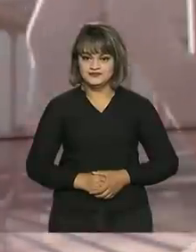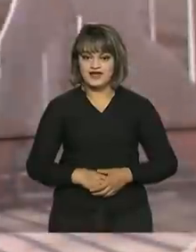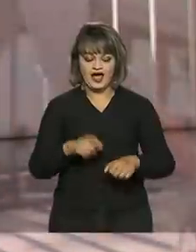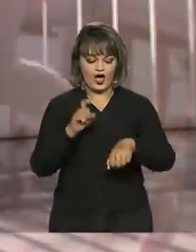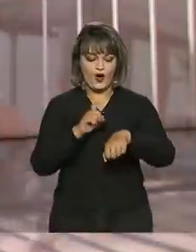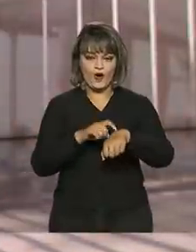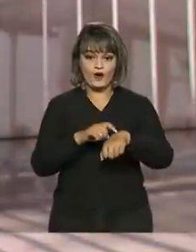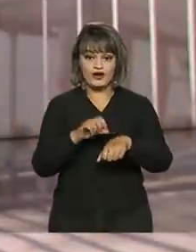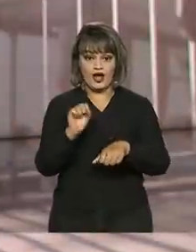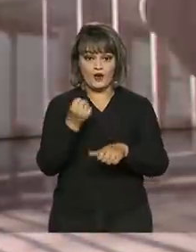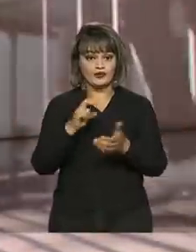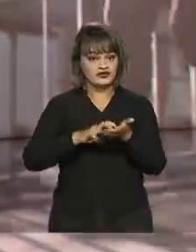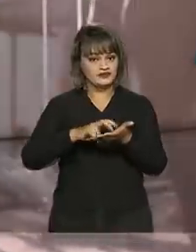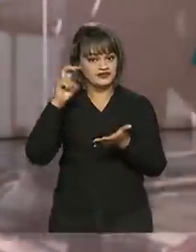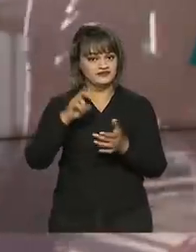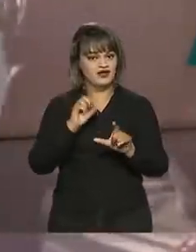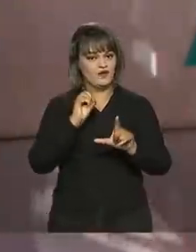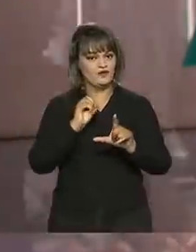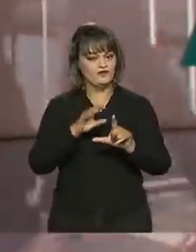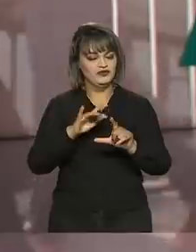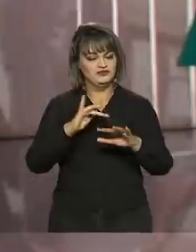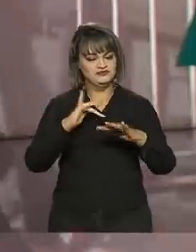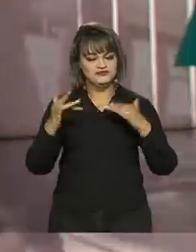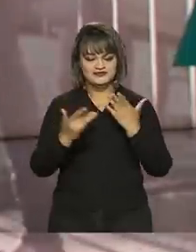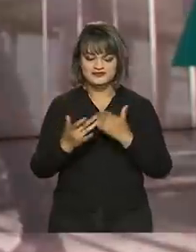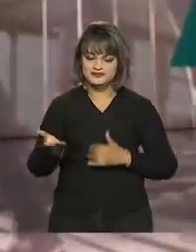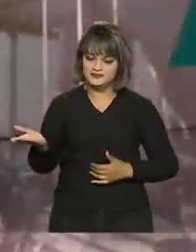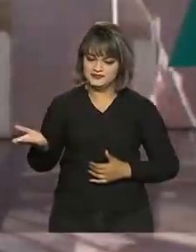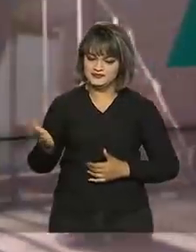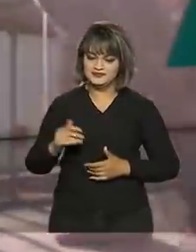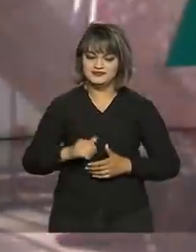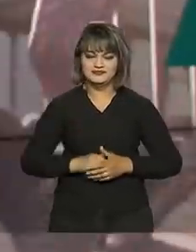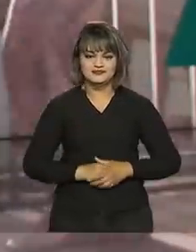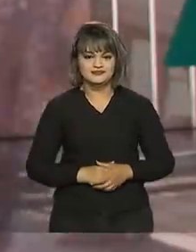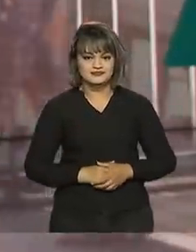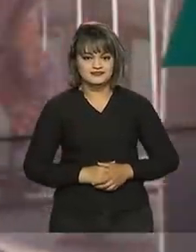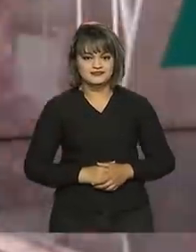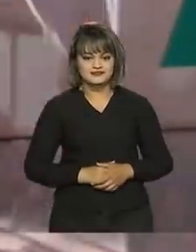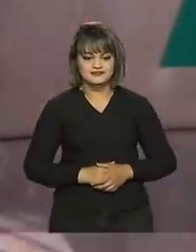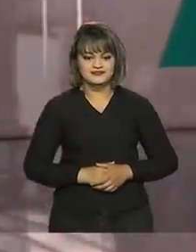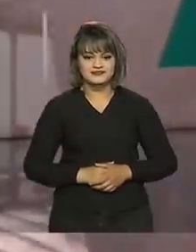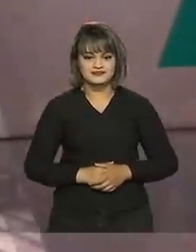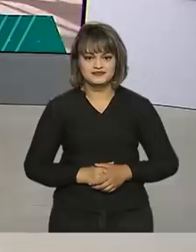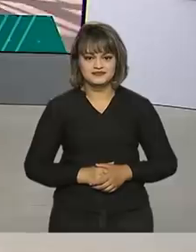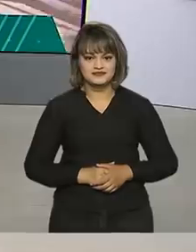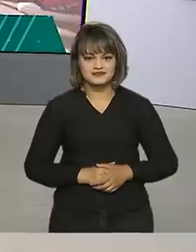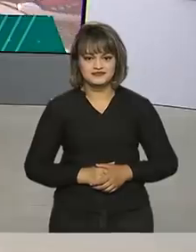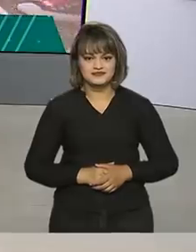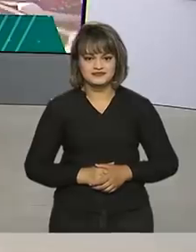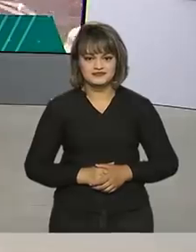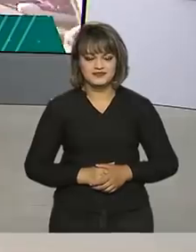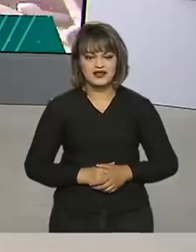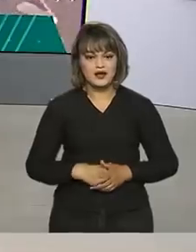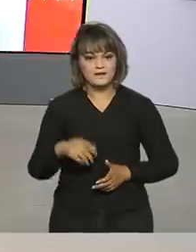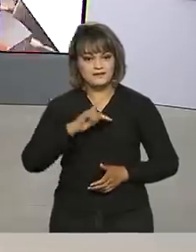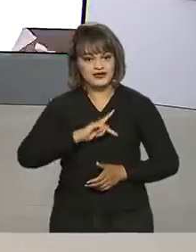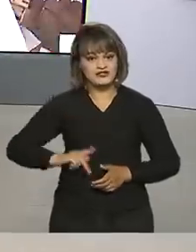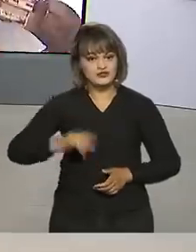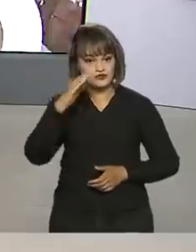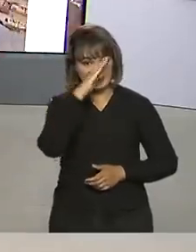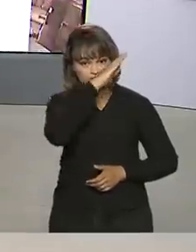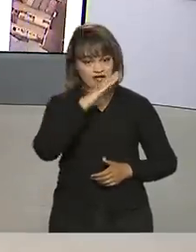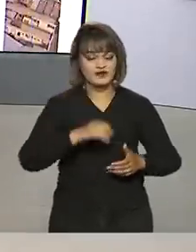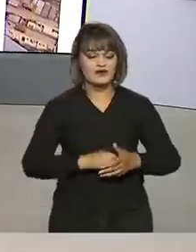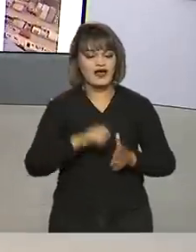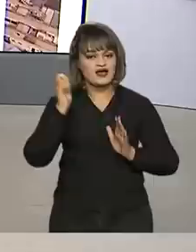e agora oito horas da manhã estamos ao vivo também pelas redes sociais da TV Brasil o presidente